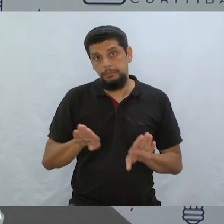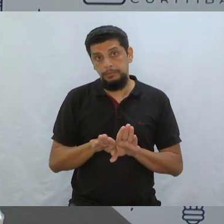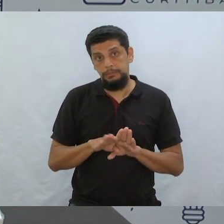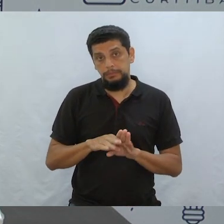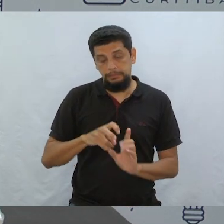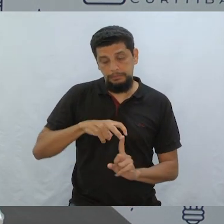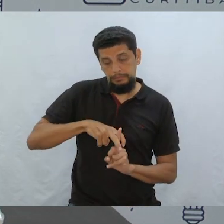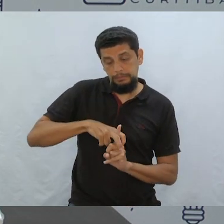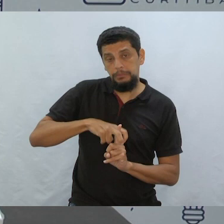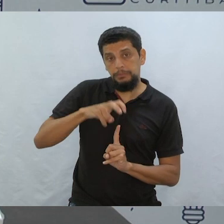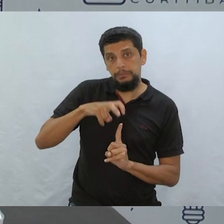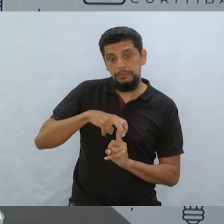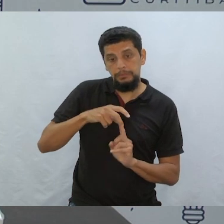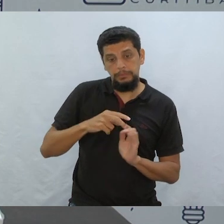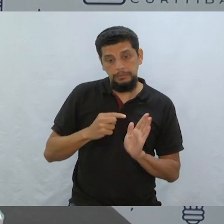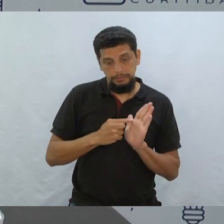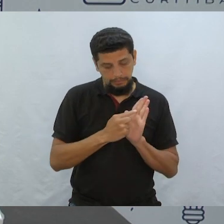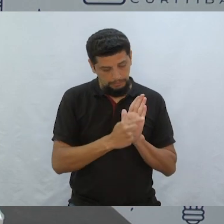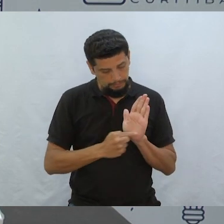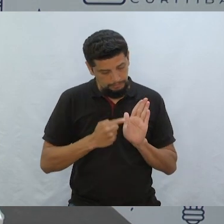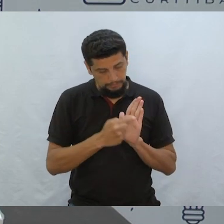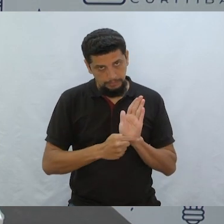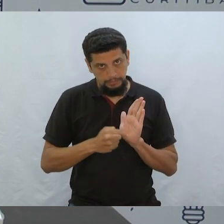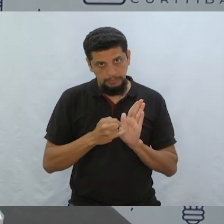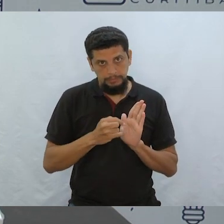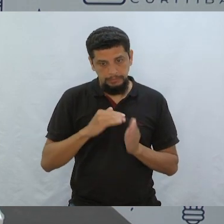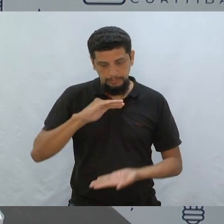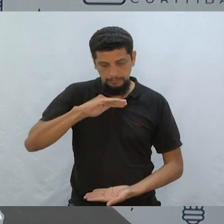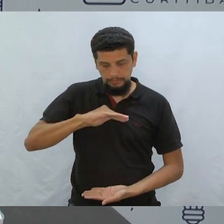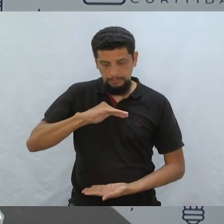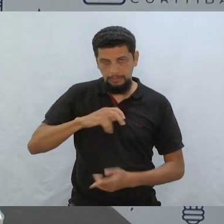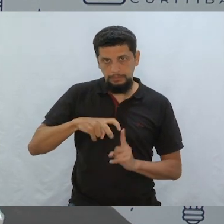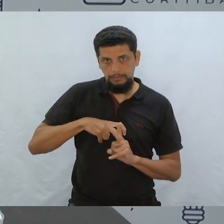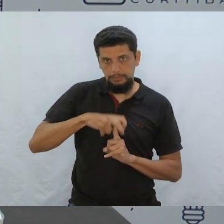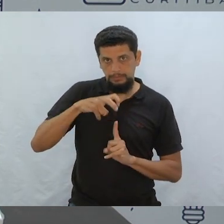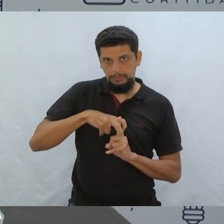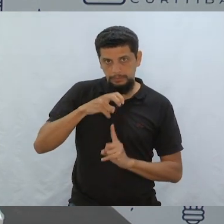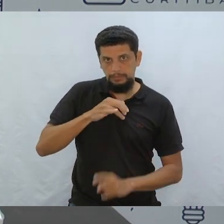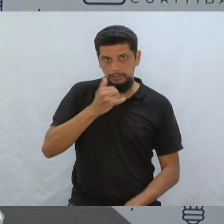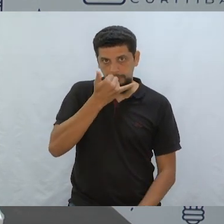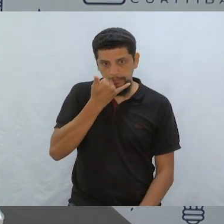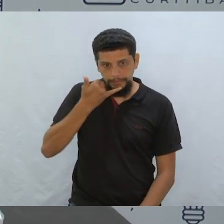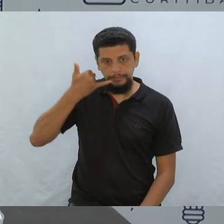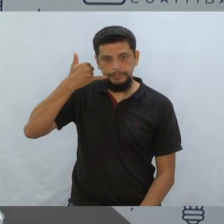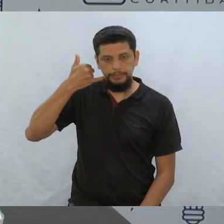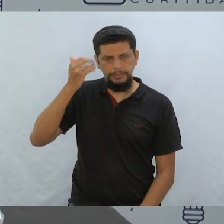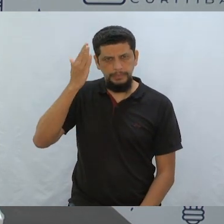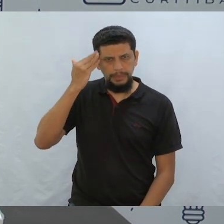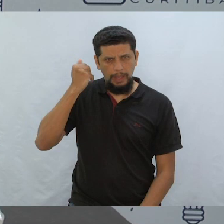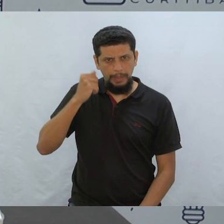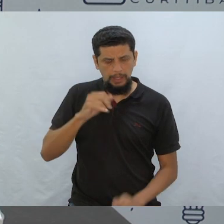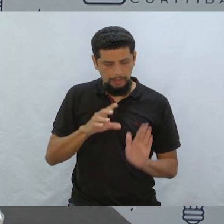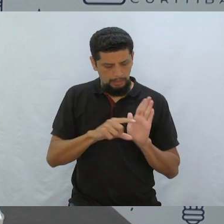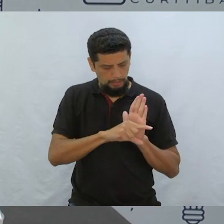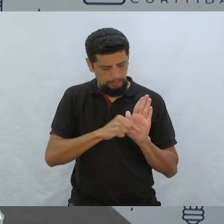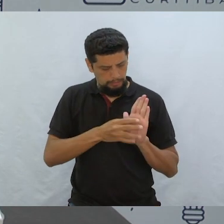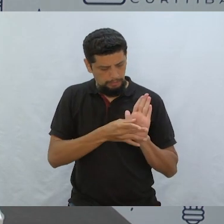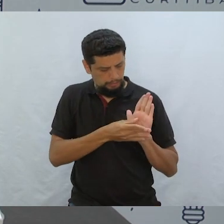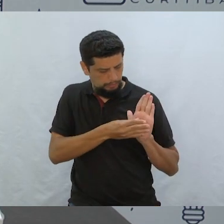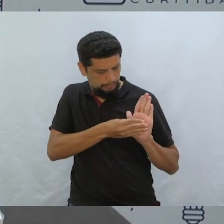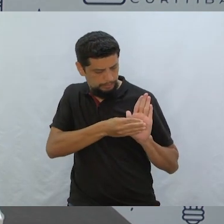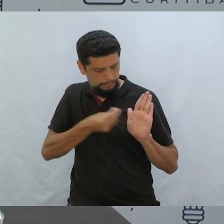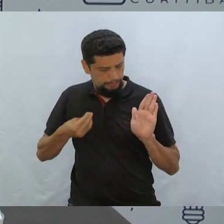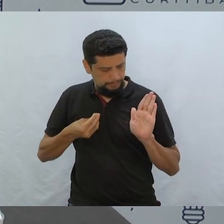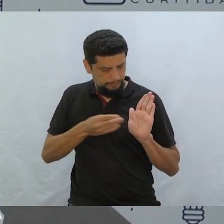de uma garrafinha, né? Que tem uma garrafa de suco, que venha o rótulo na garrafa, aqueles rótulos, sabe? Que vem o